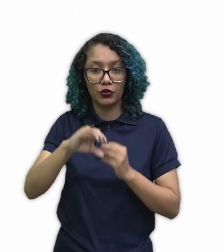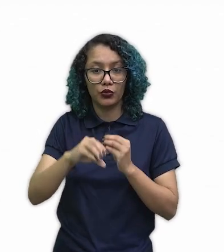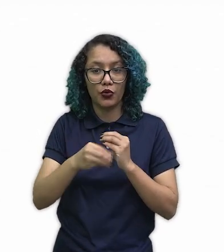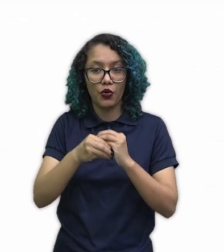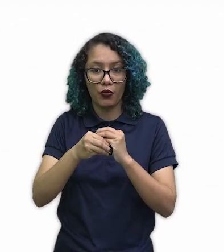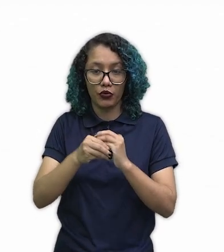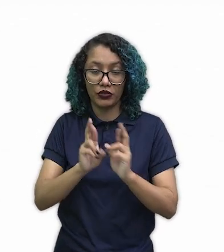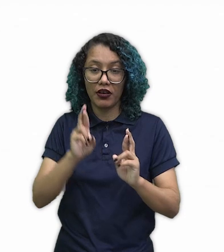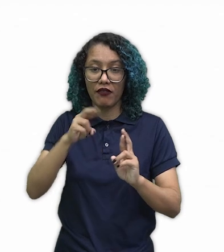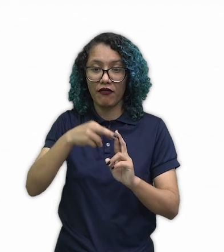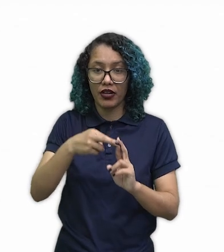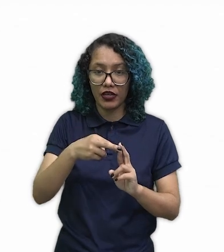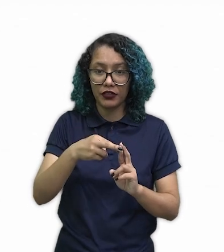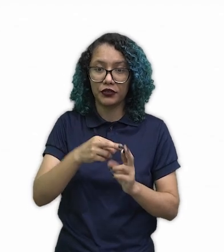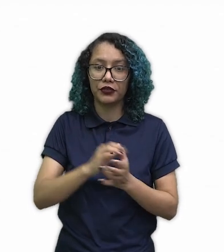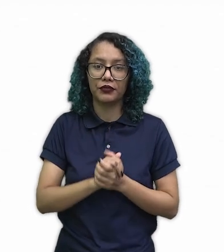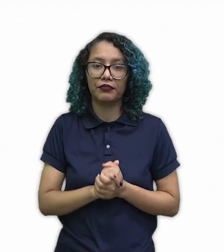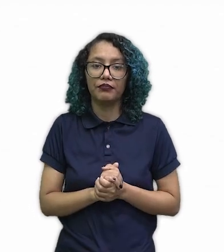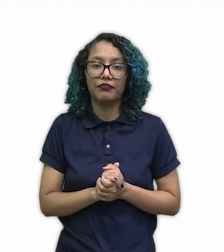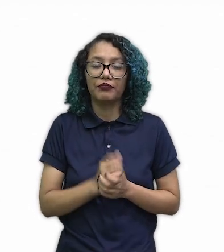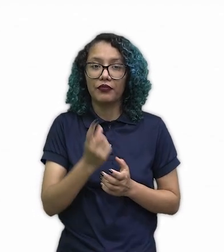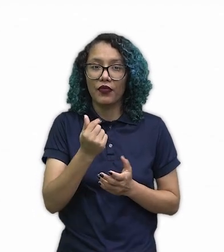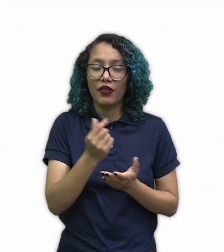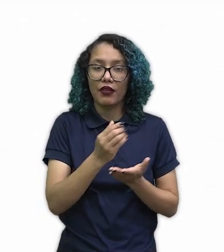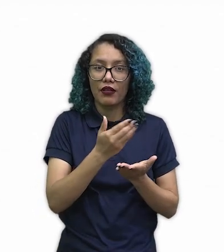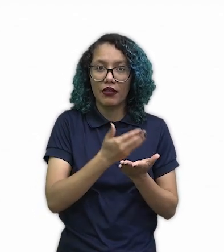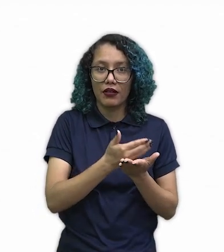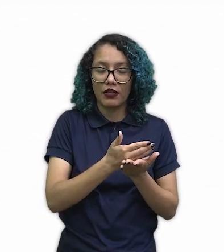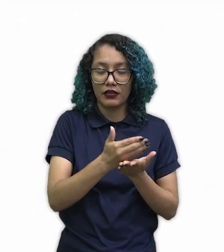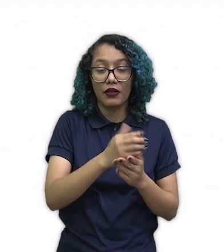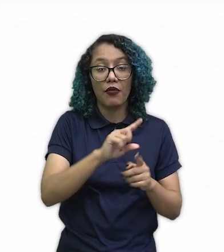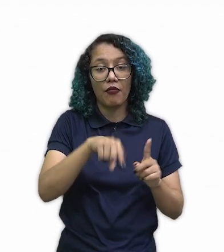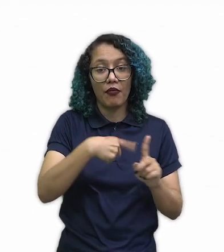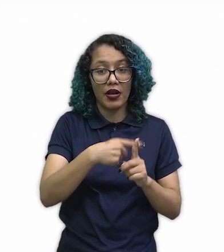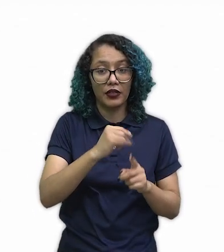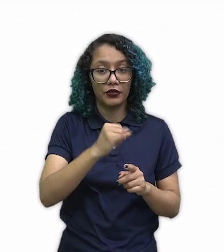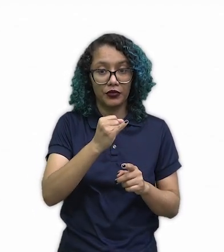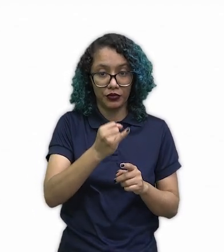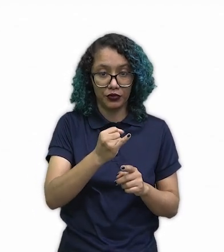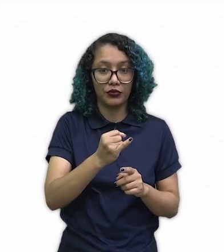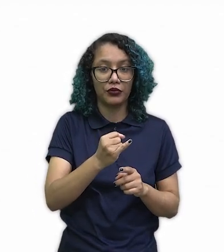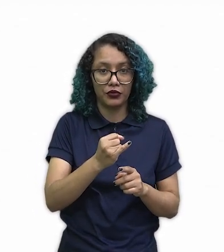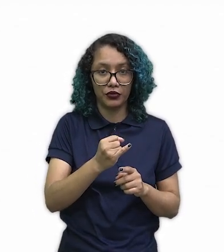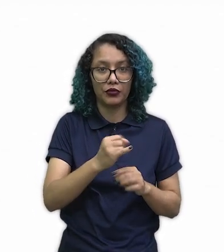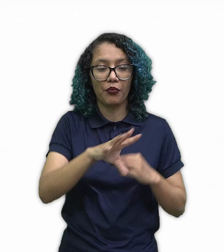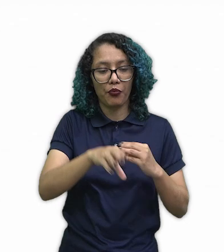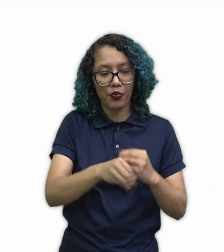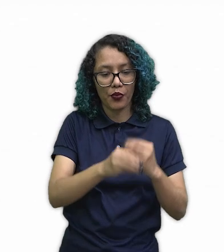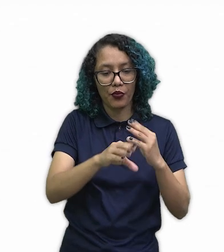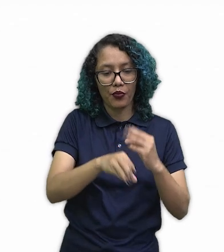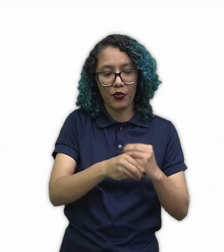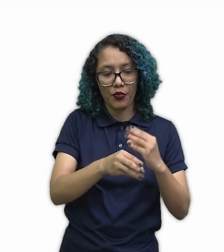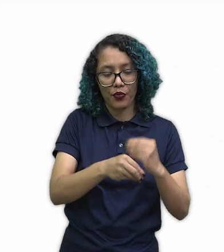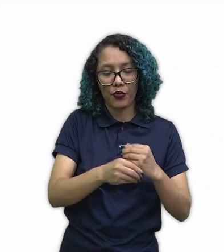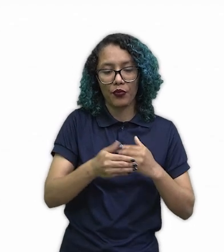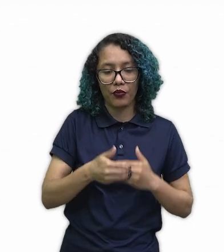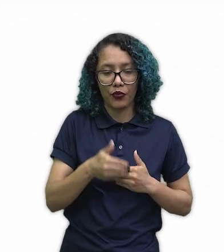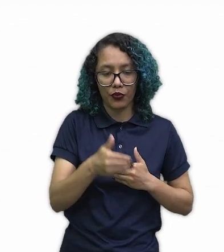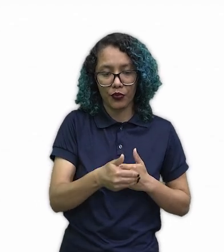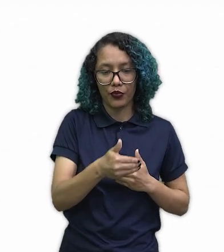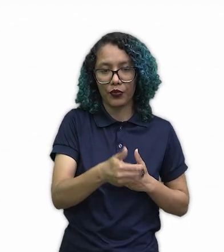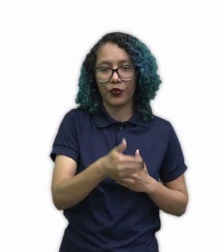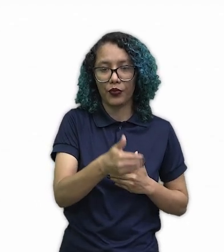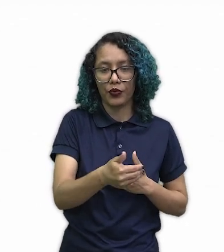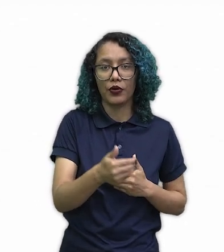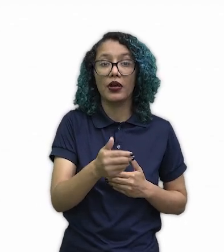inicial, o capital, e sobre os juros que vão sendo acumulados período a período. Esse sistema é amplamente